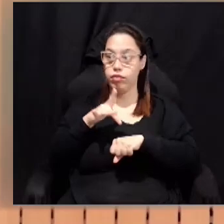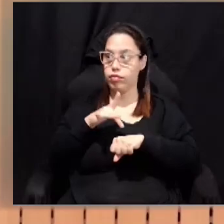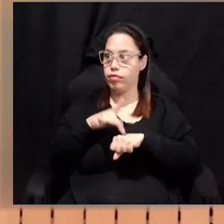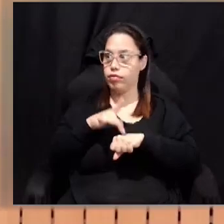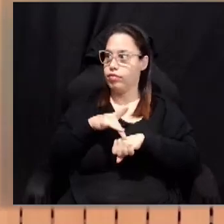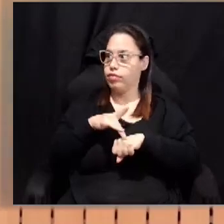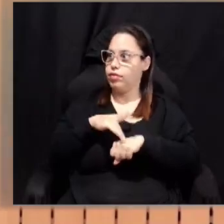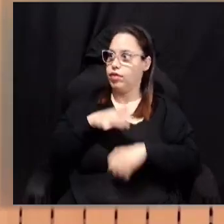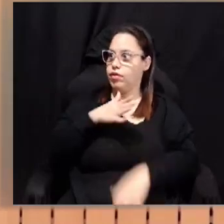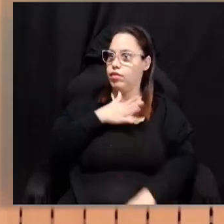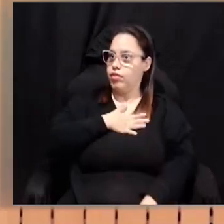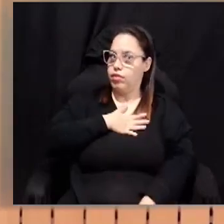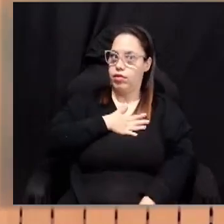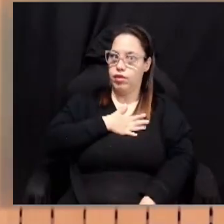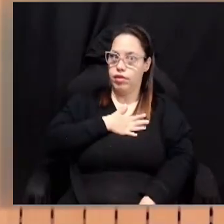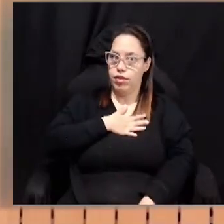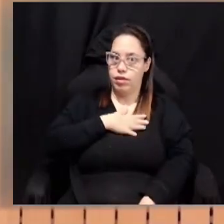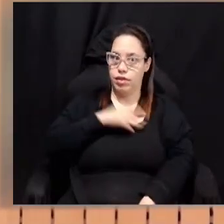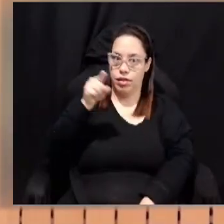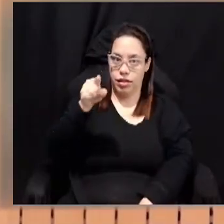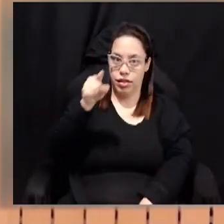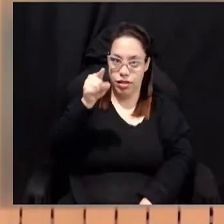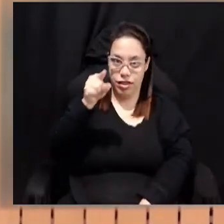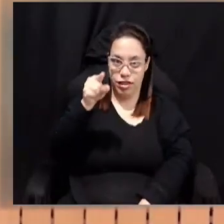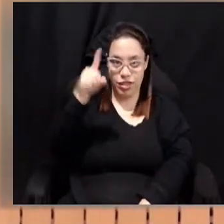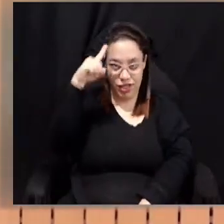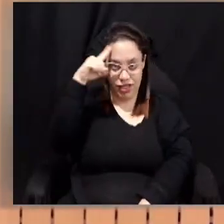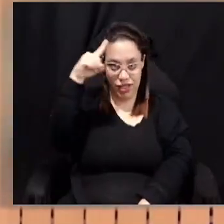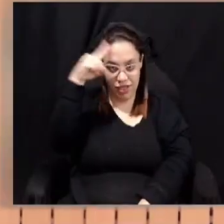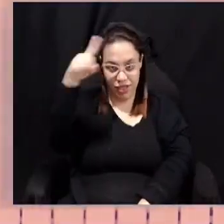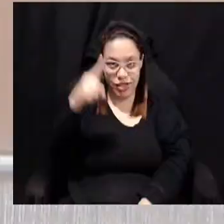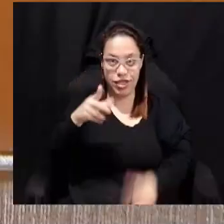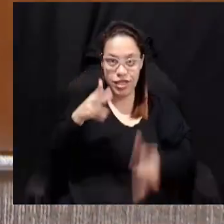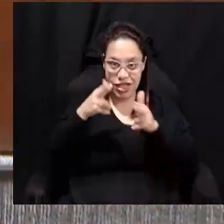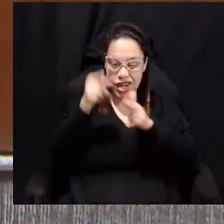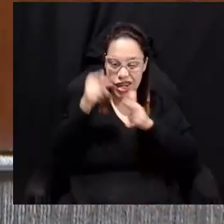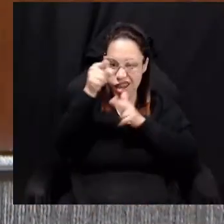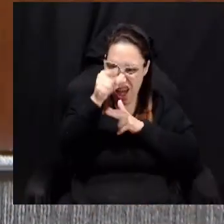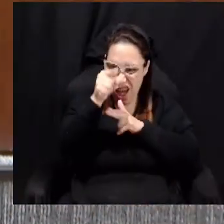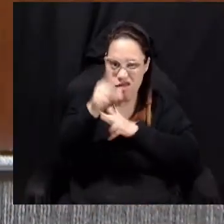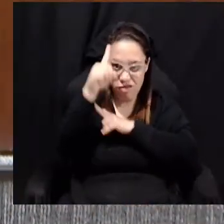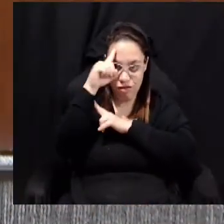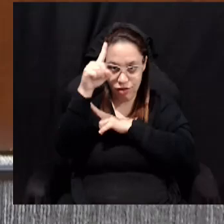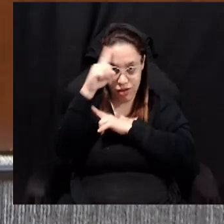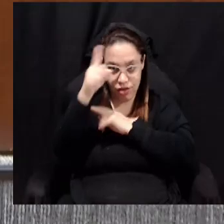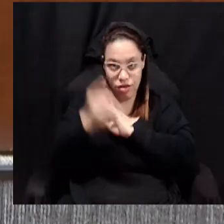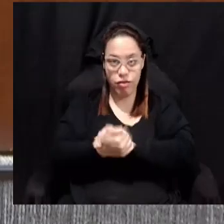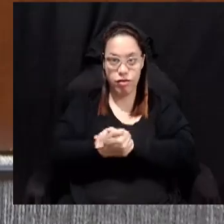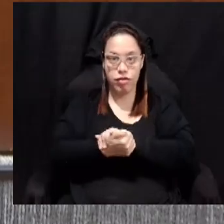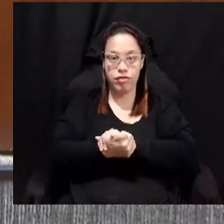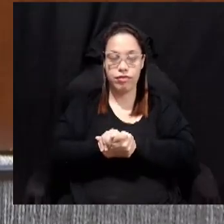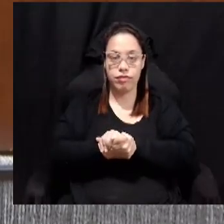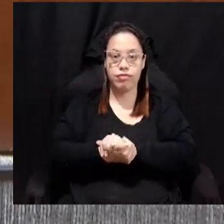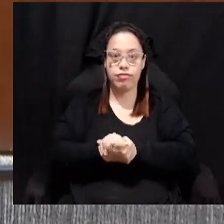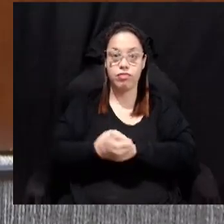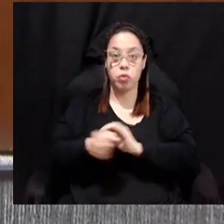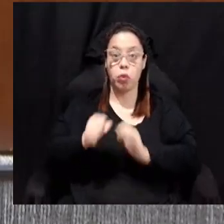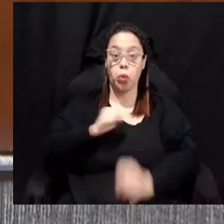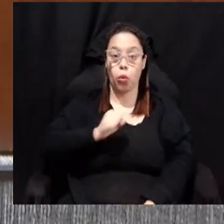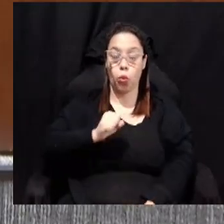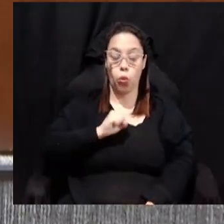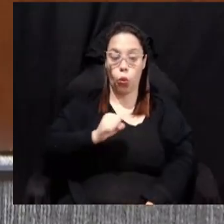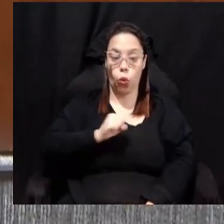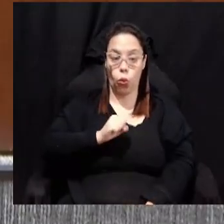pensei, um dia eu vou ser isso aí. I'm stuck on your heart.